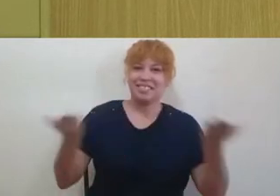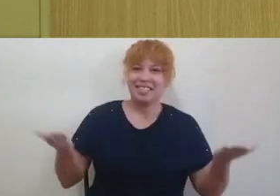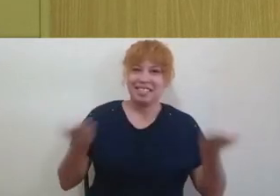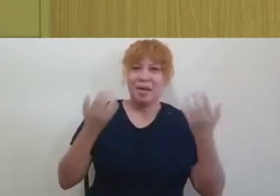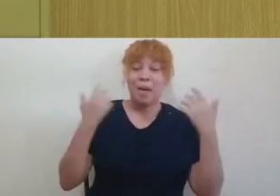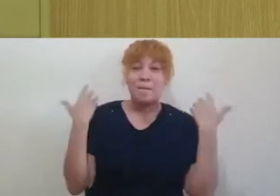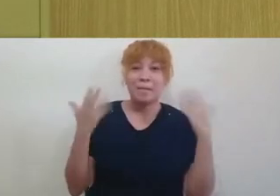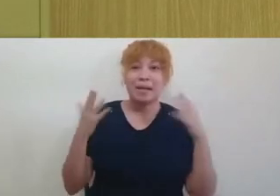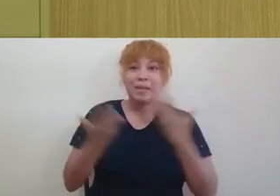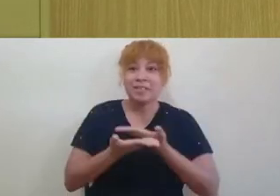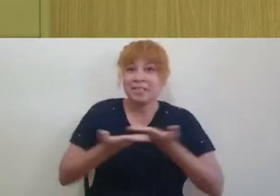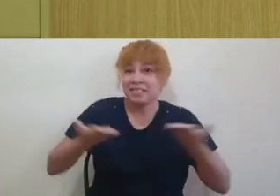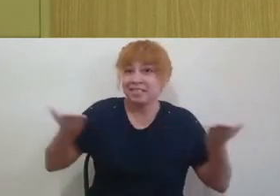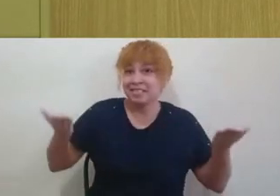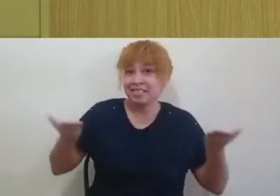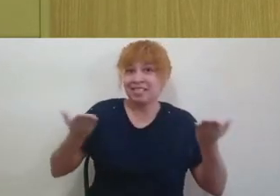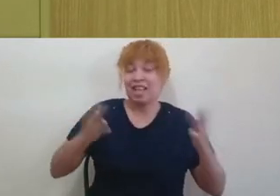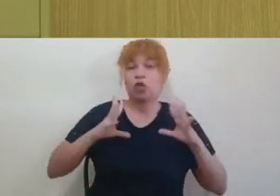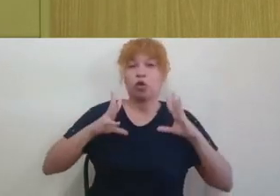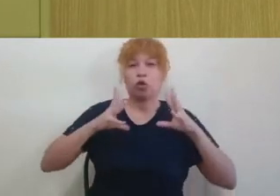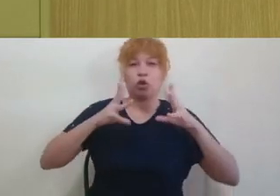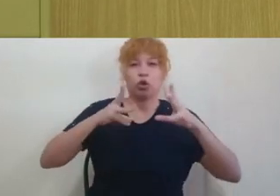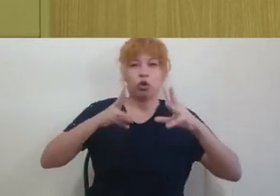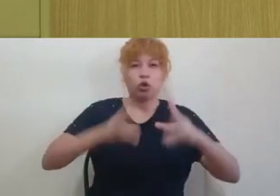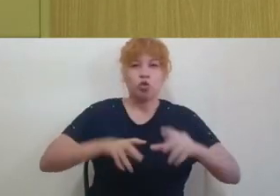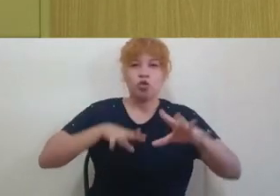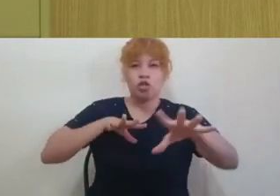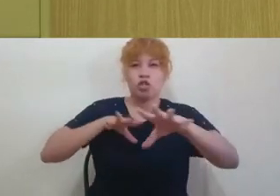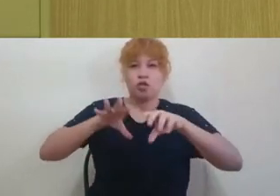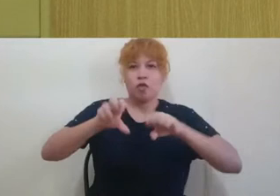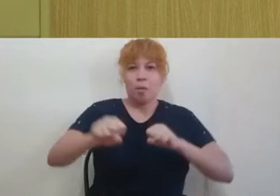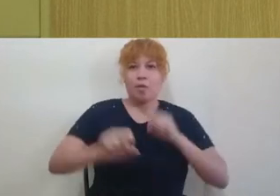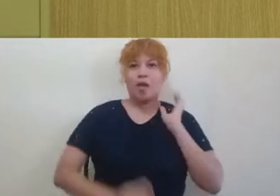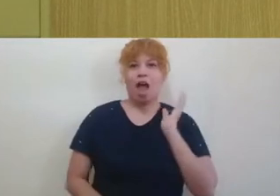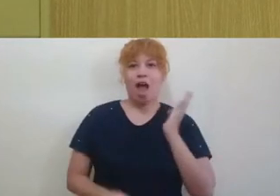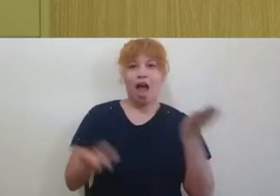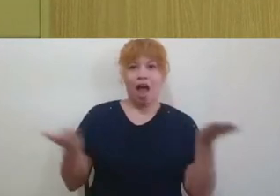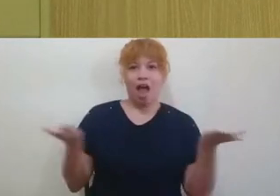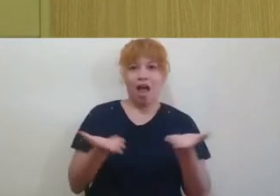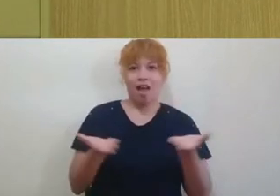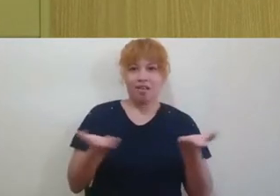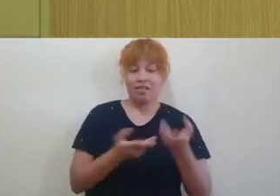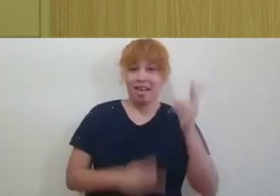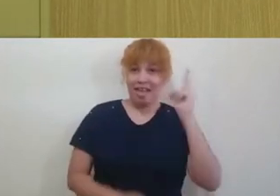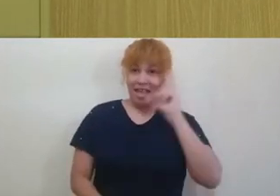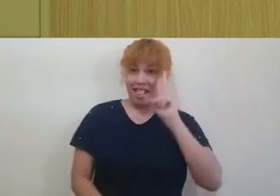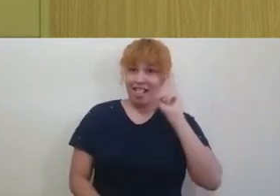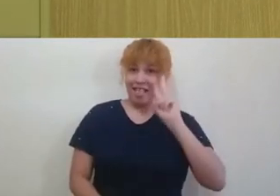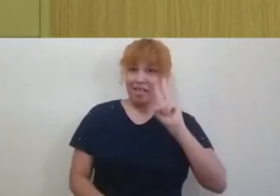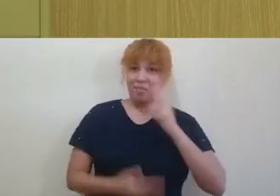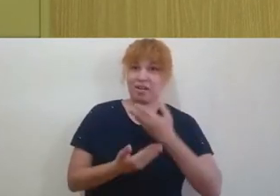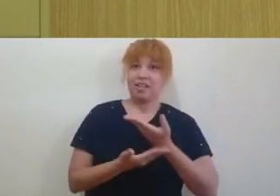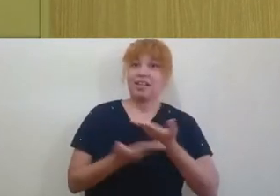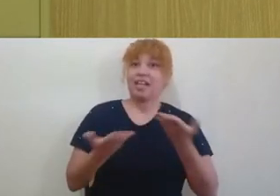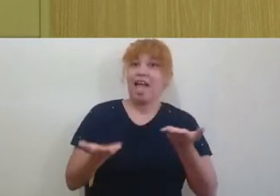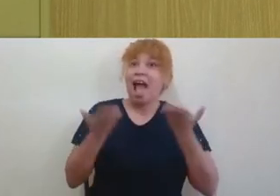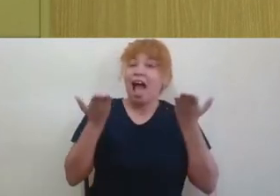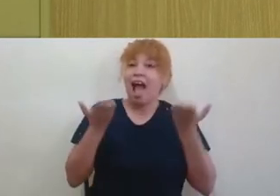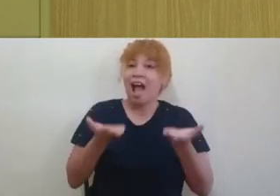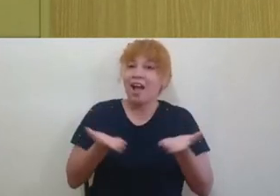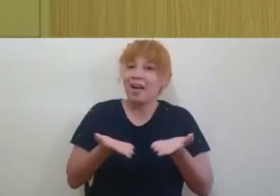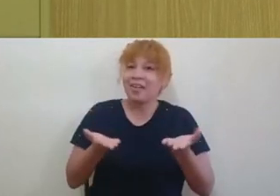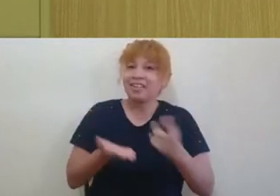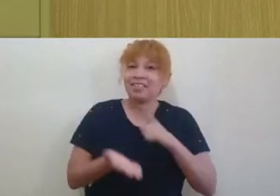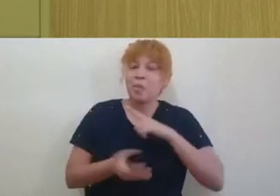de interação, de esforços, e tudo isso se comemora no momento que você chega ao fim